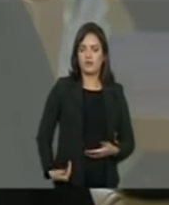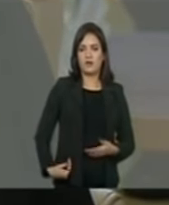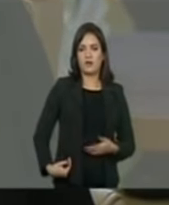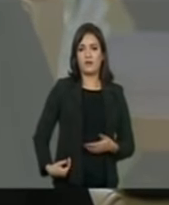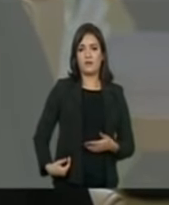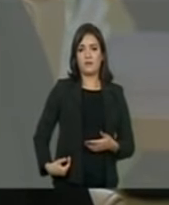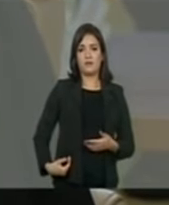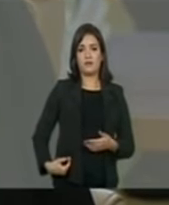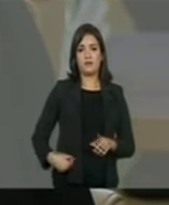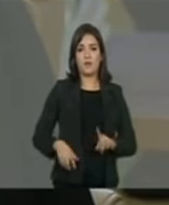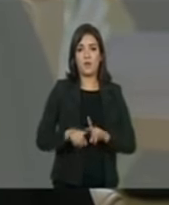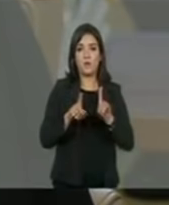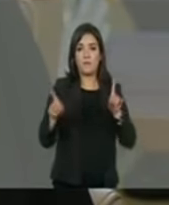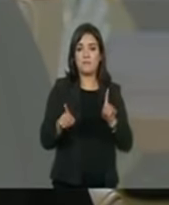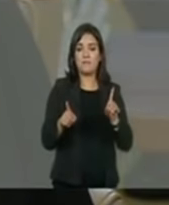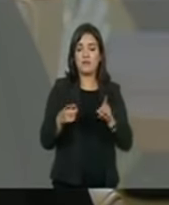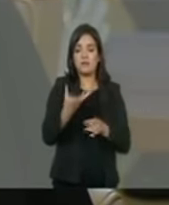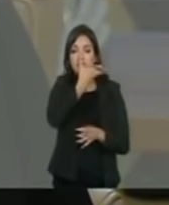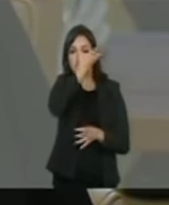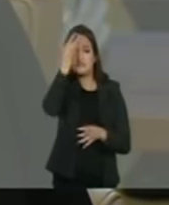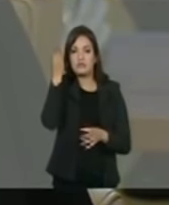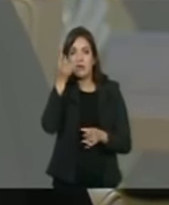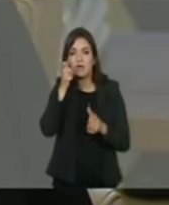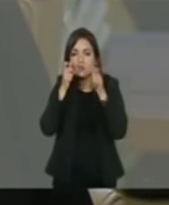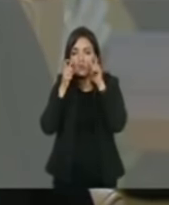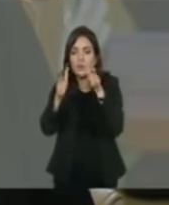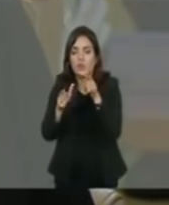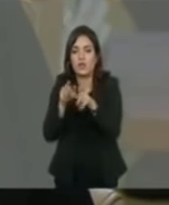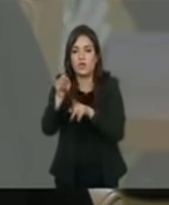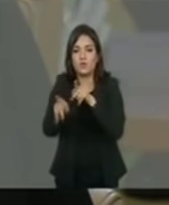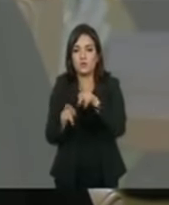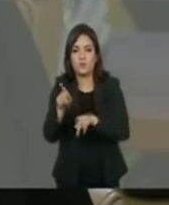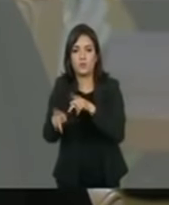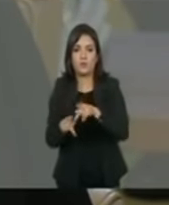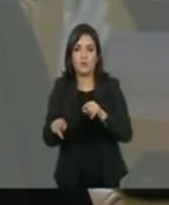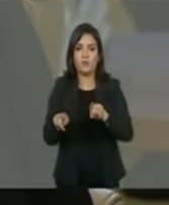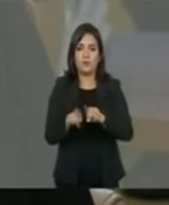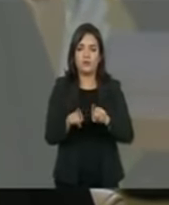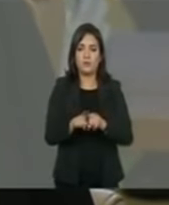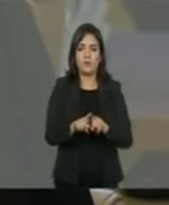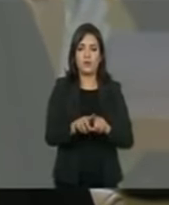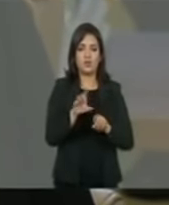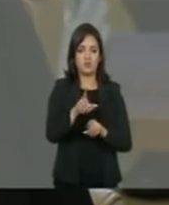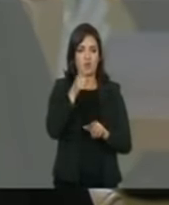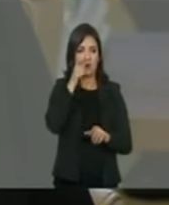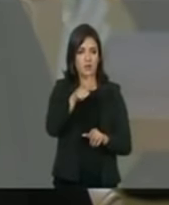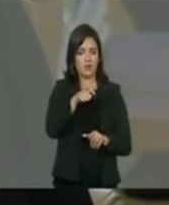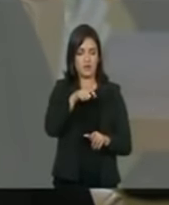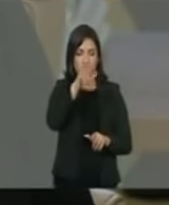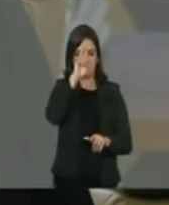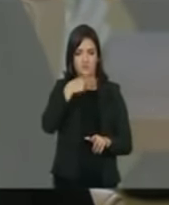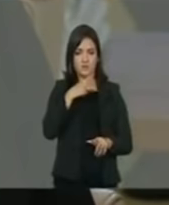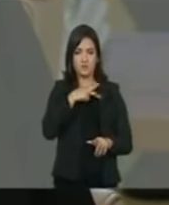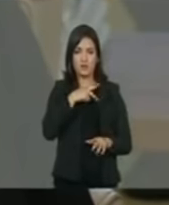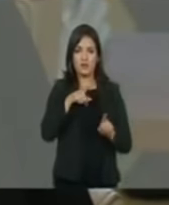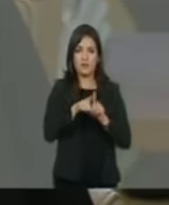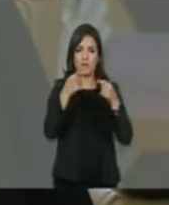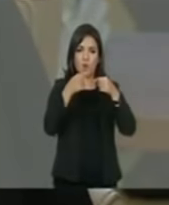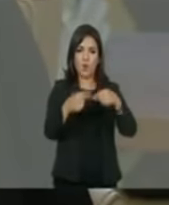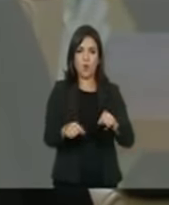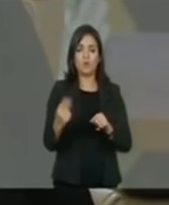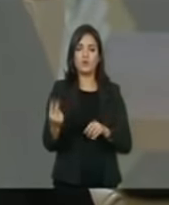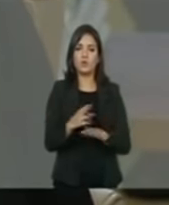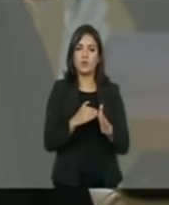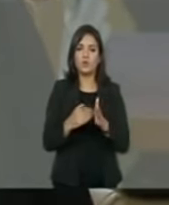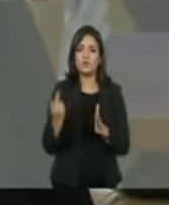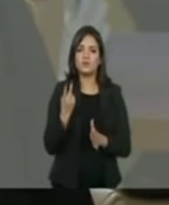e em favor de pretensões e inconfessáveis e lesivas aos valores éticos jurídicos que devem